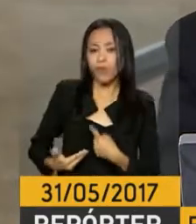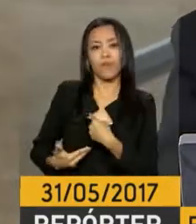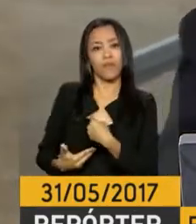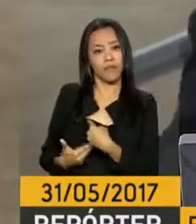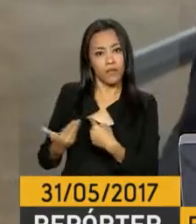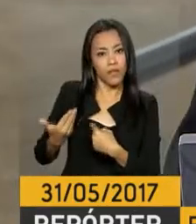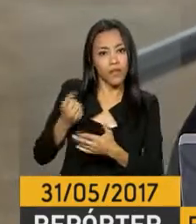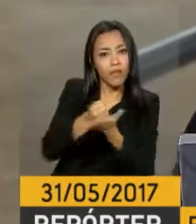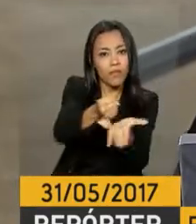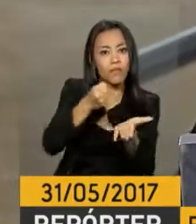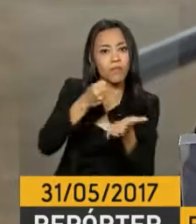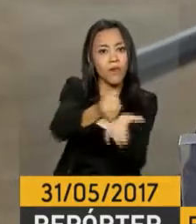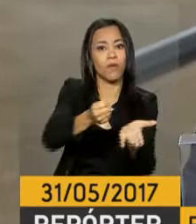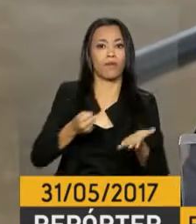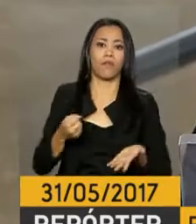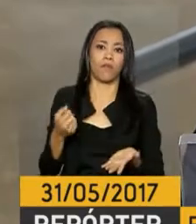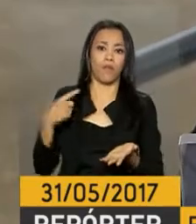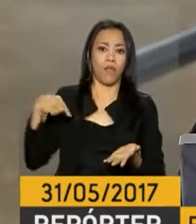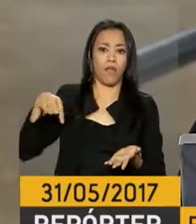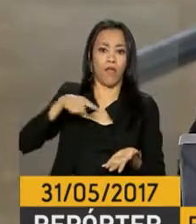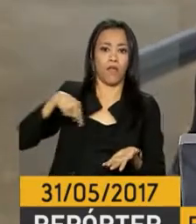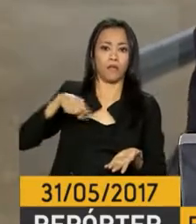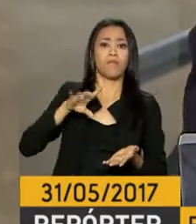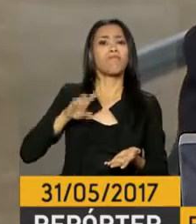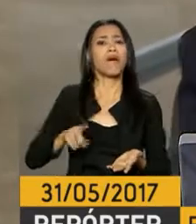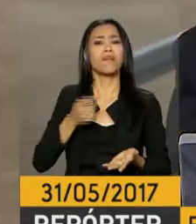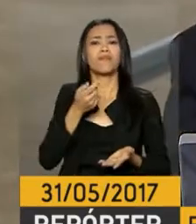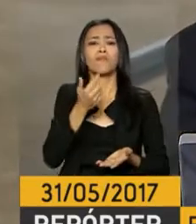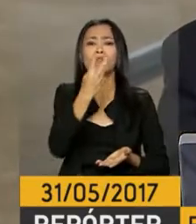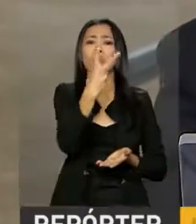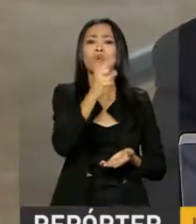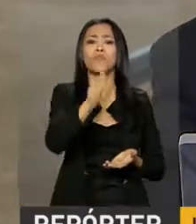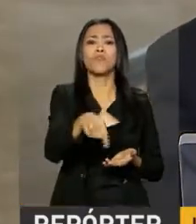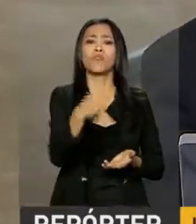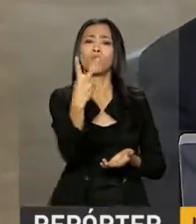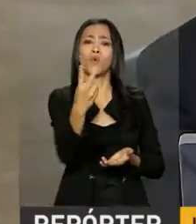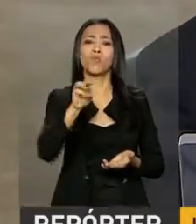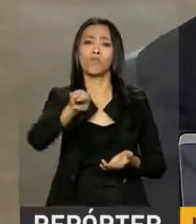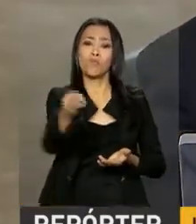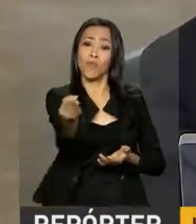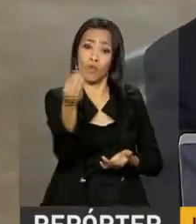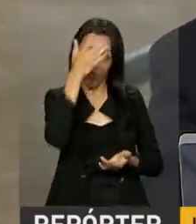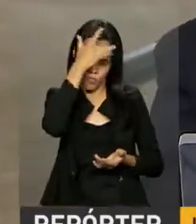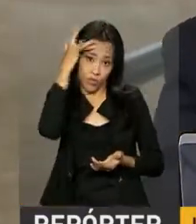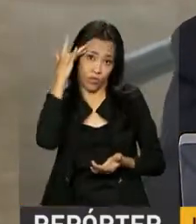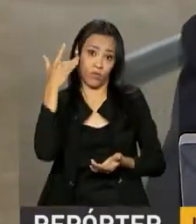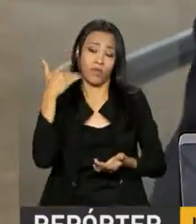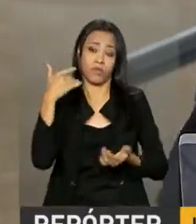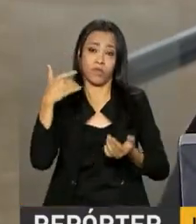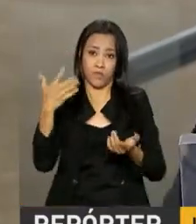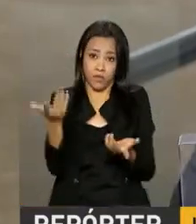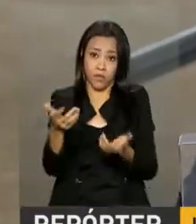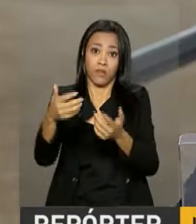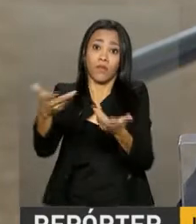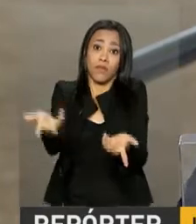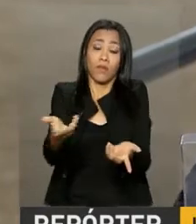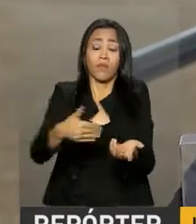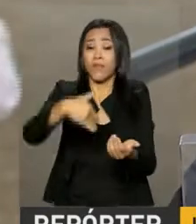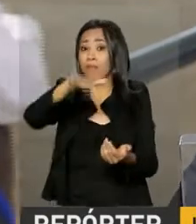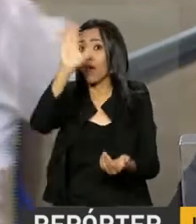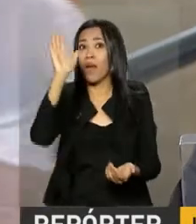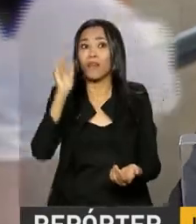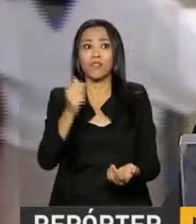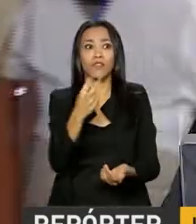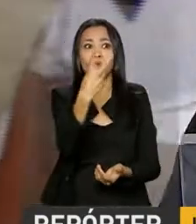estatal. Mas essa rede pública atinge apenas 2,2 milhões de agricultores familiares. Ou seja, existe mais de